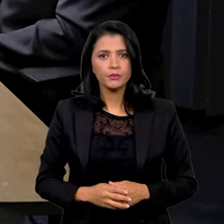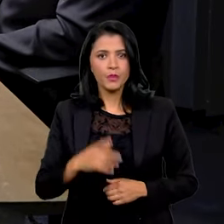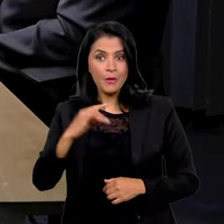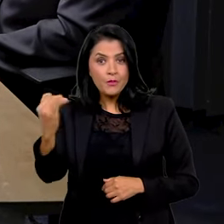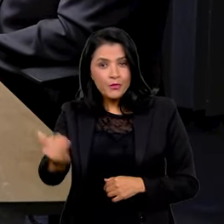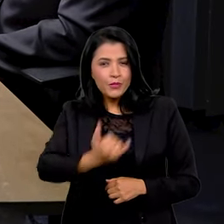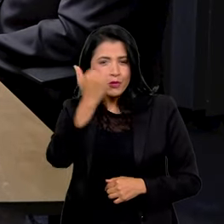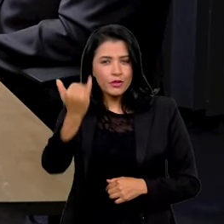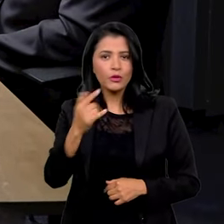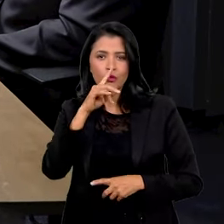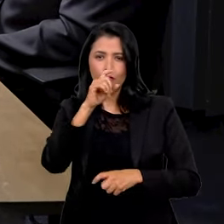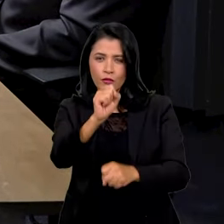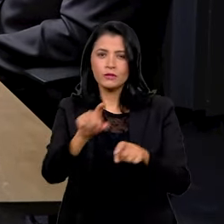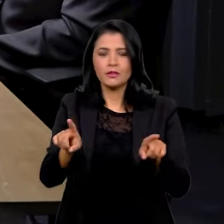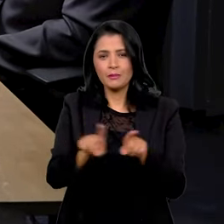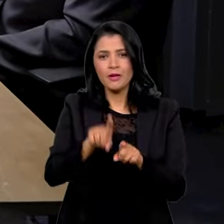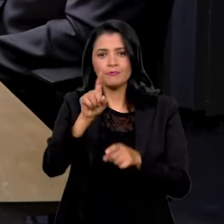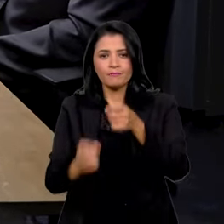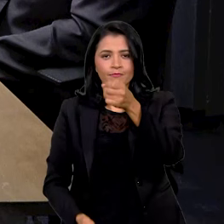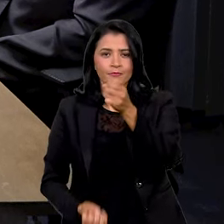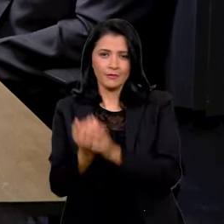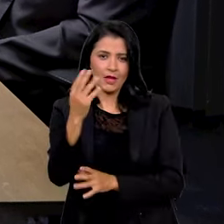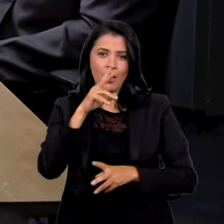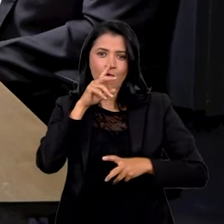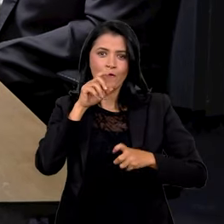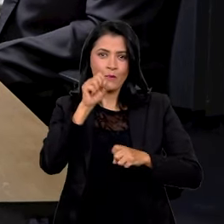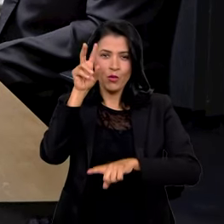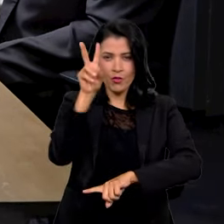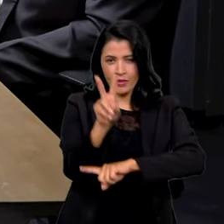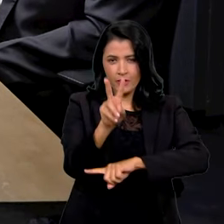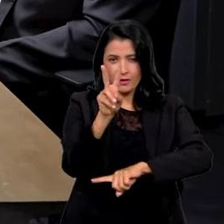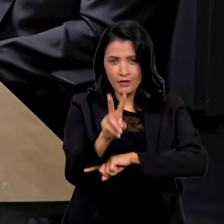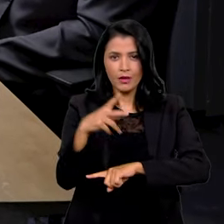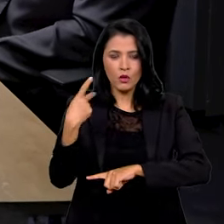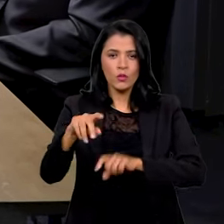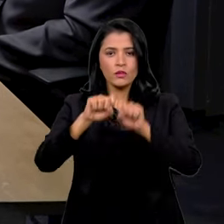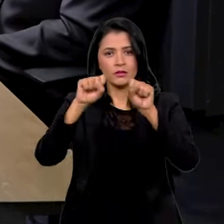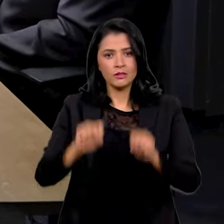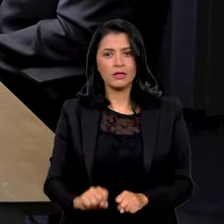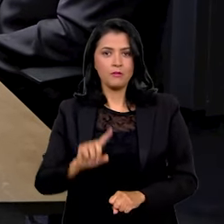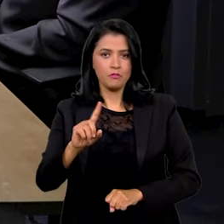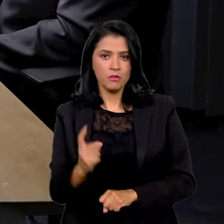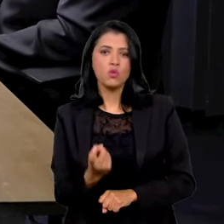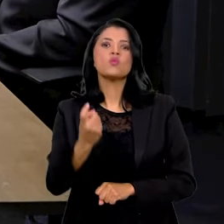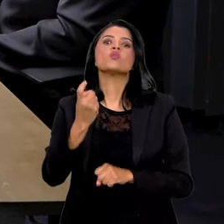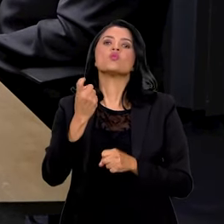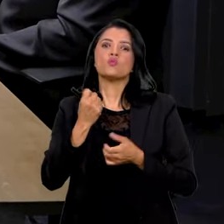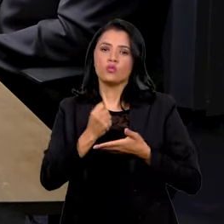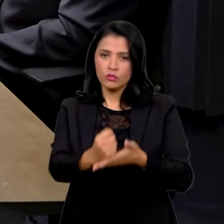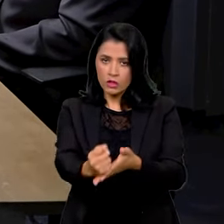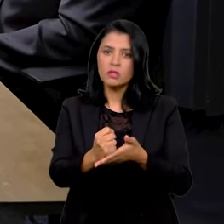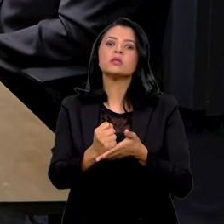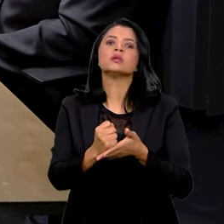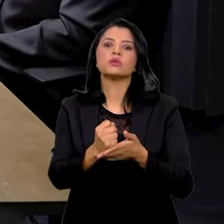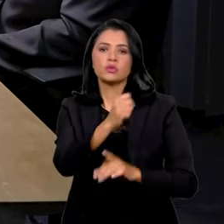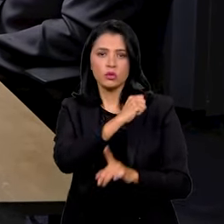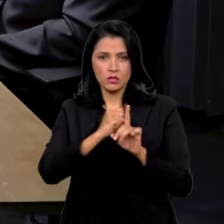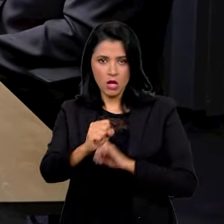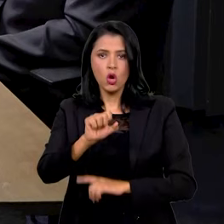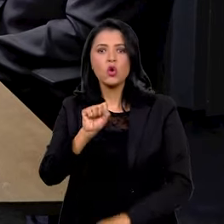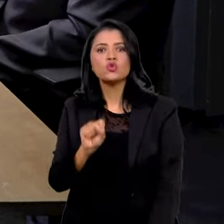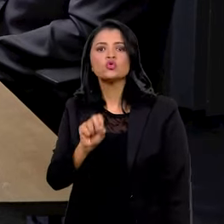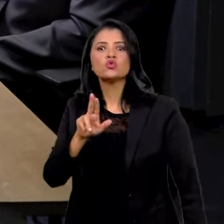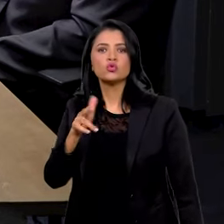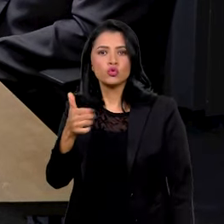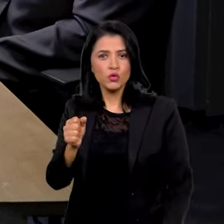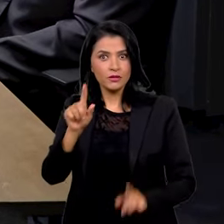outro importante reforço foi a criação da força de proteção do sistema único de assistência social o forsas